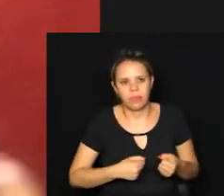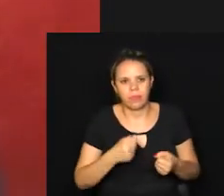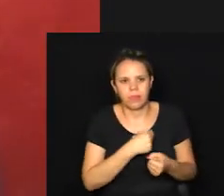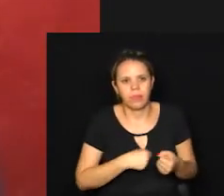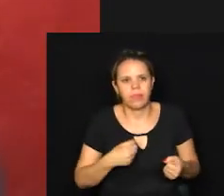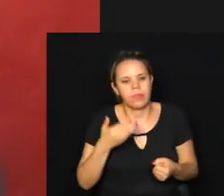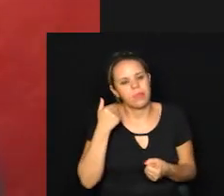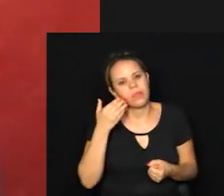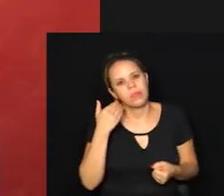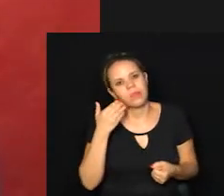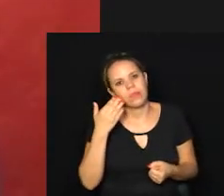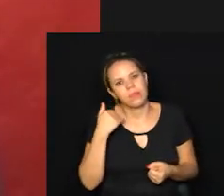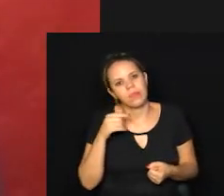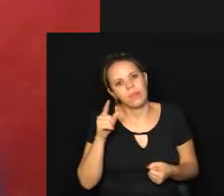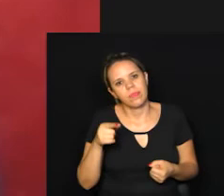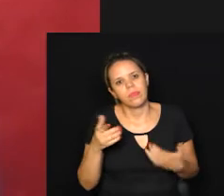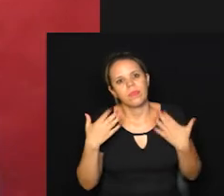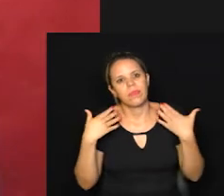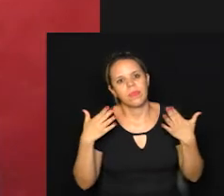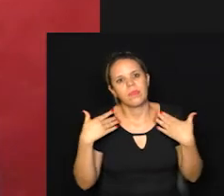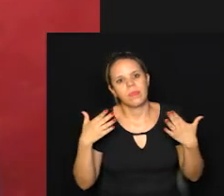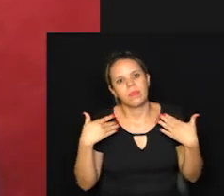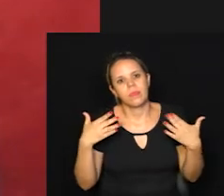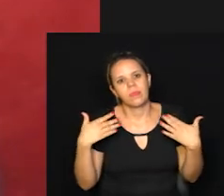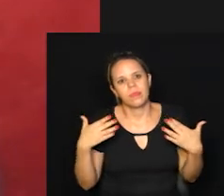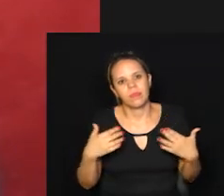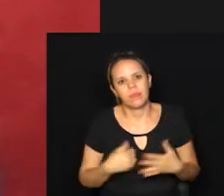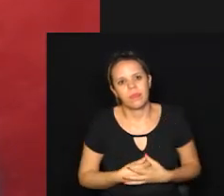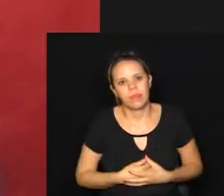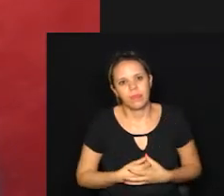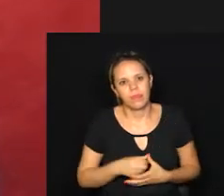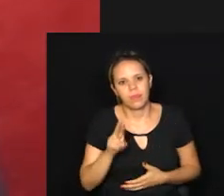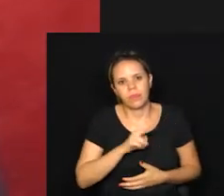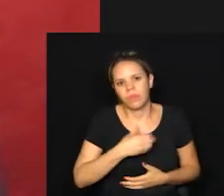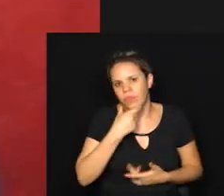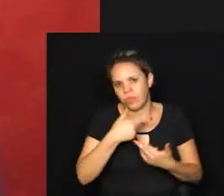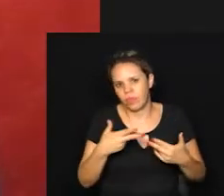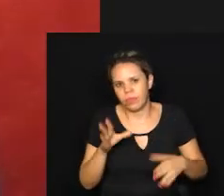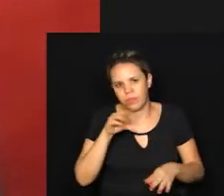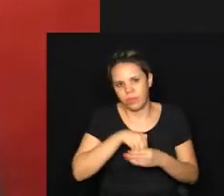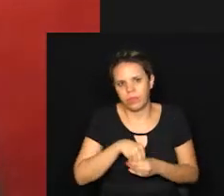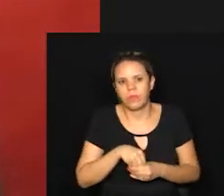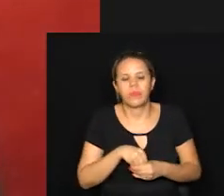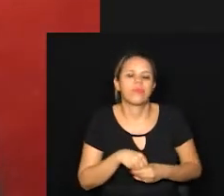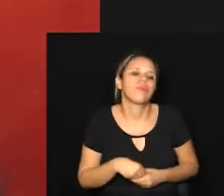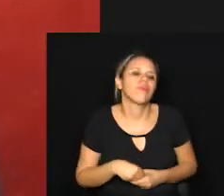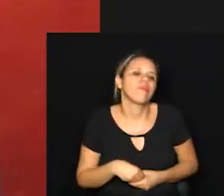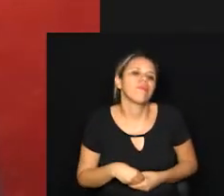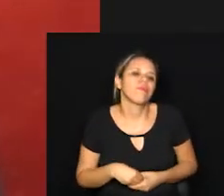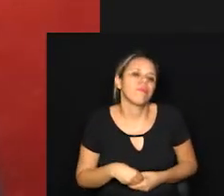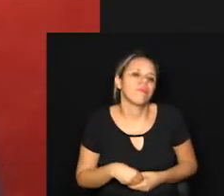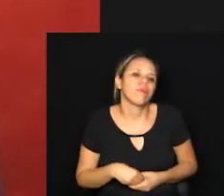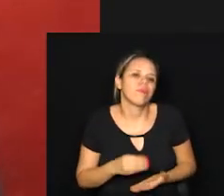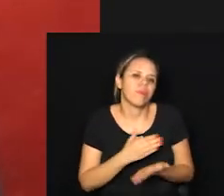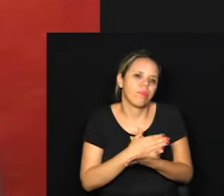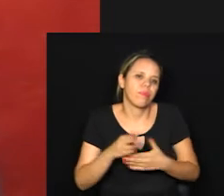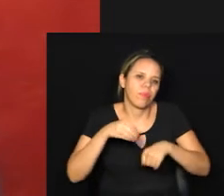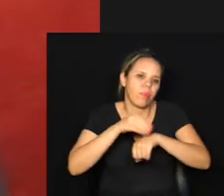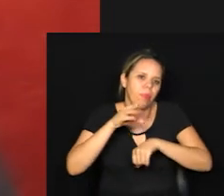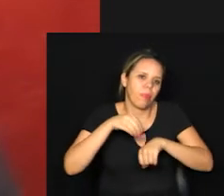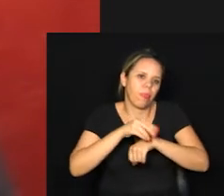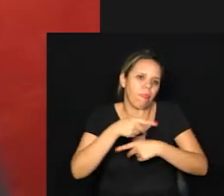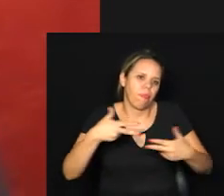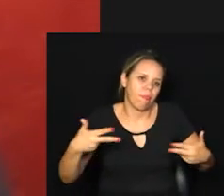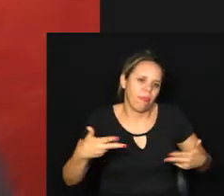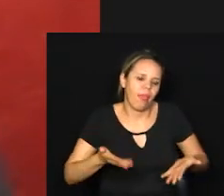Pra gente aproveitar esse calor aí e consumir frutas. Então, vou começar a trazer algumas coisas